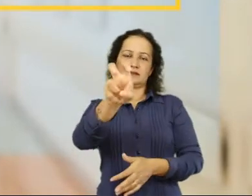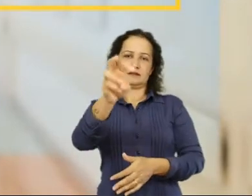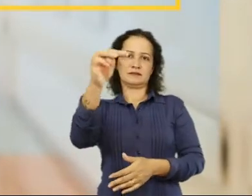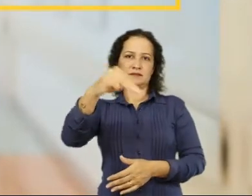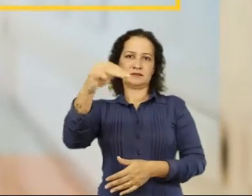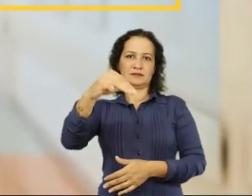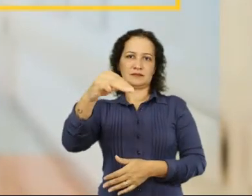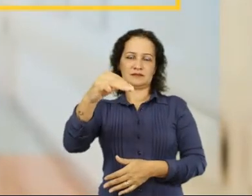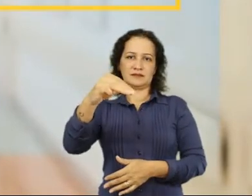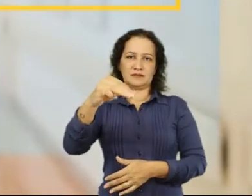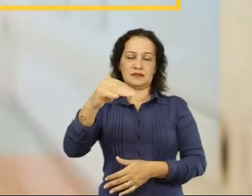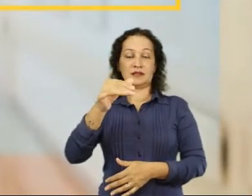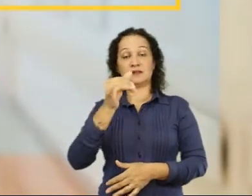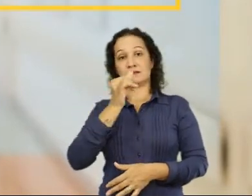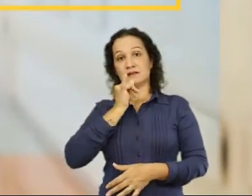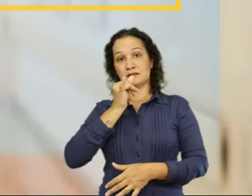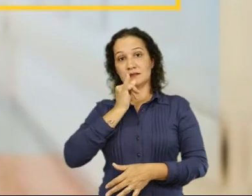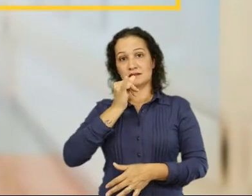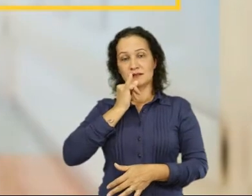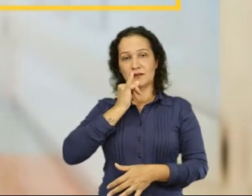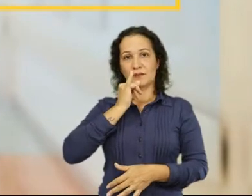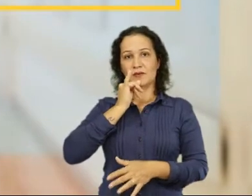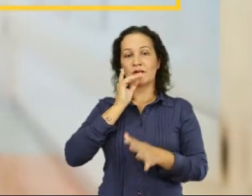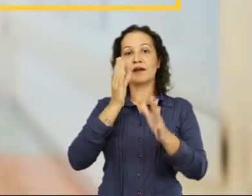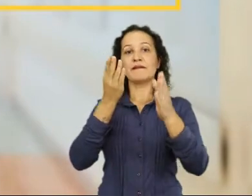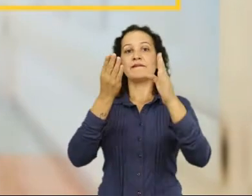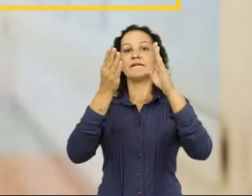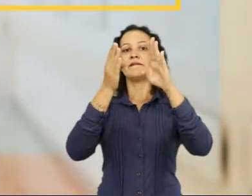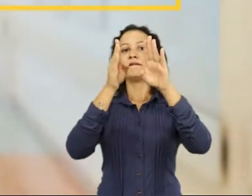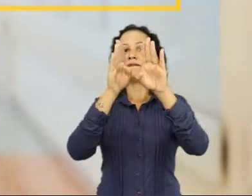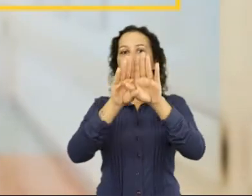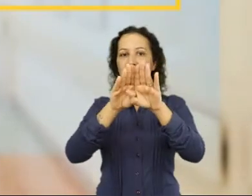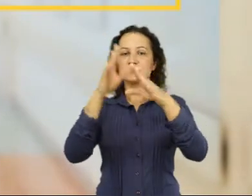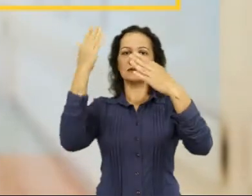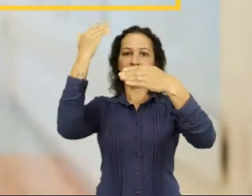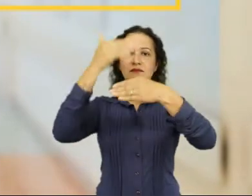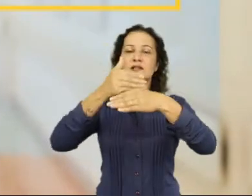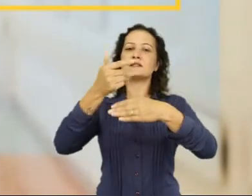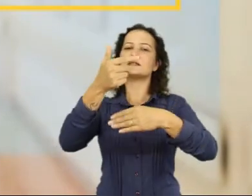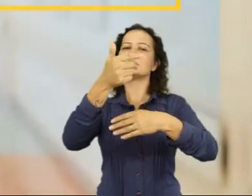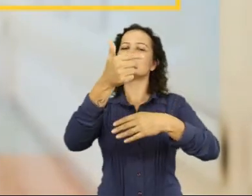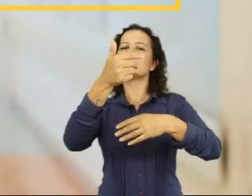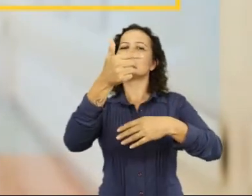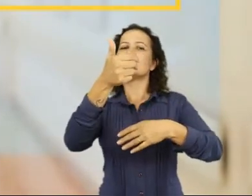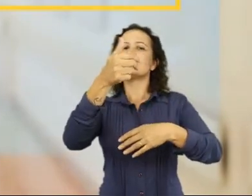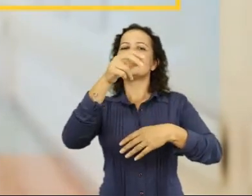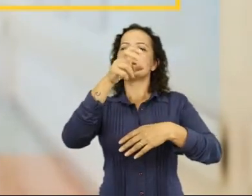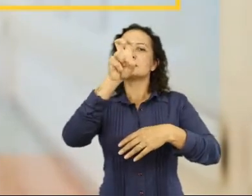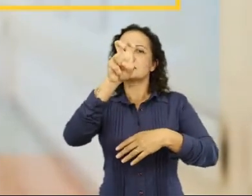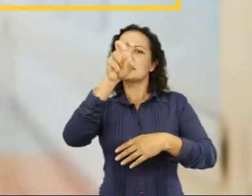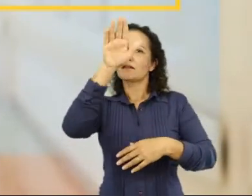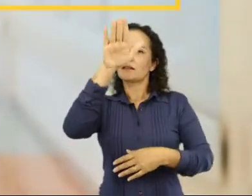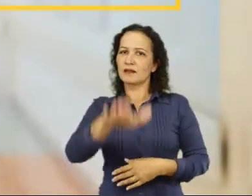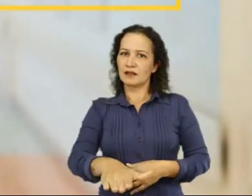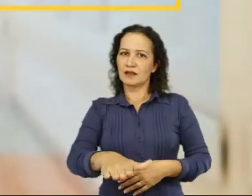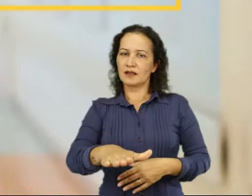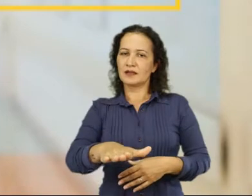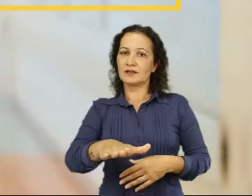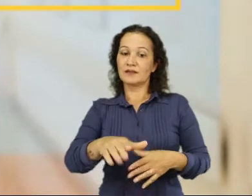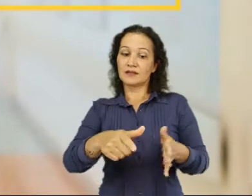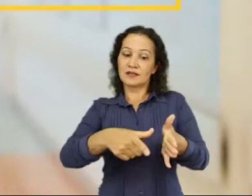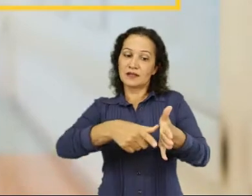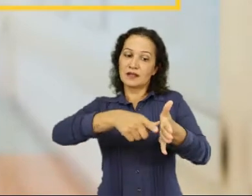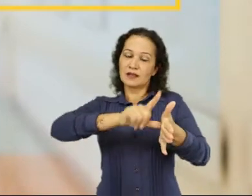dessa unidade. Se a unidade fecha às 5 horas da tarde, a sala de vacina vai fechar 15 minutos antes das 5 da